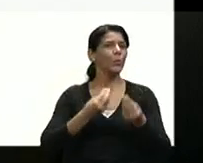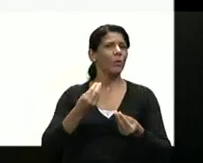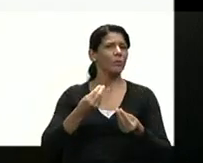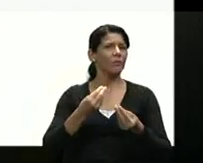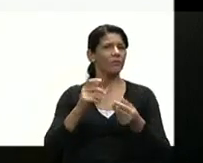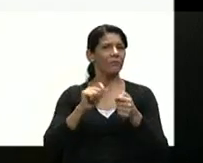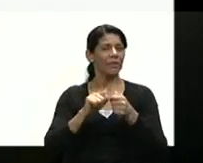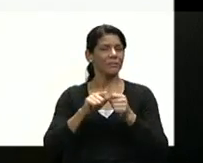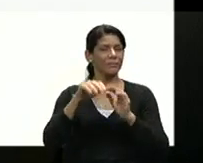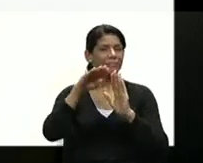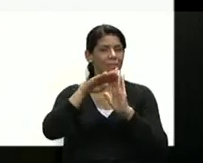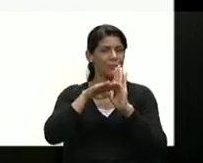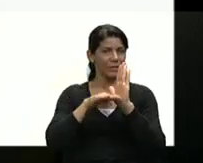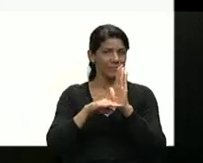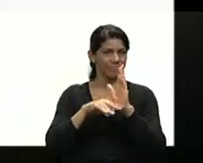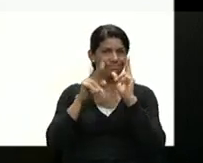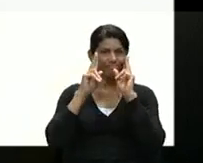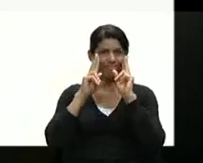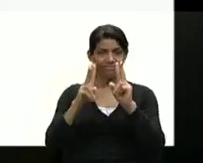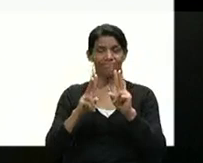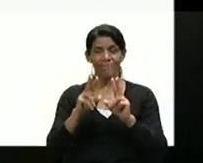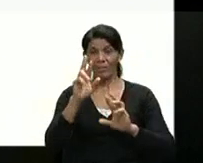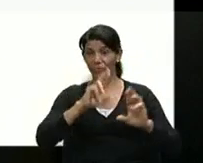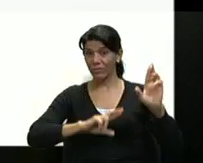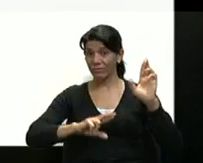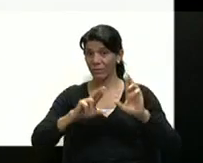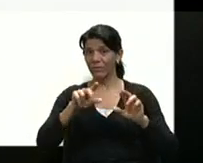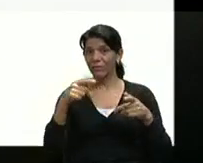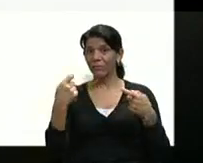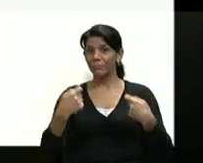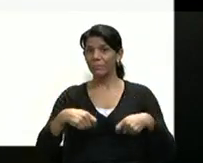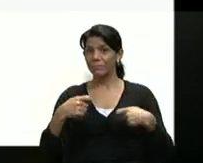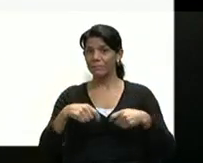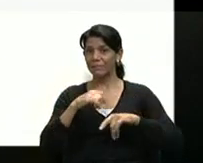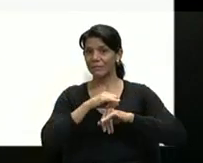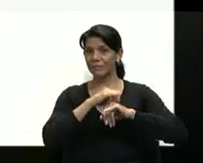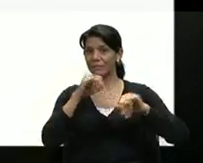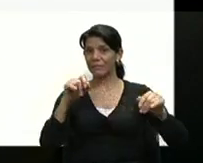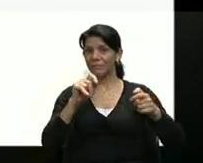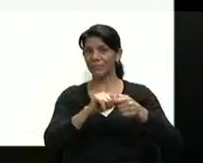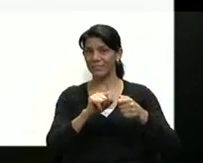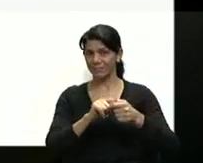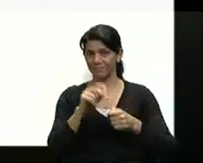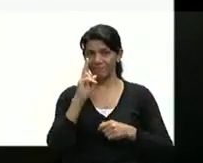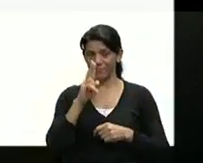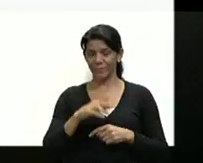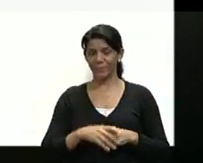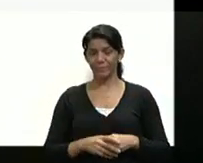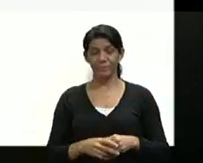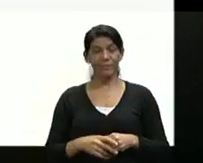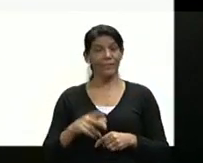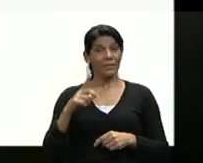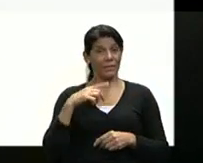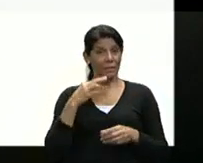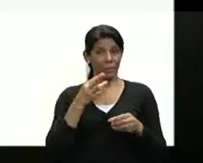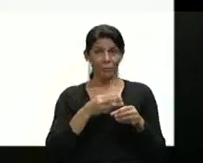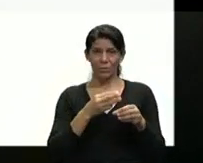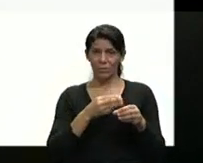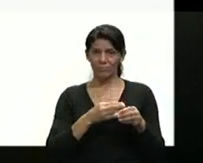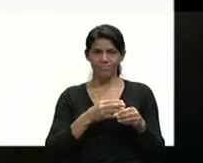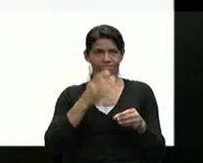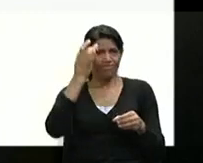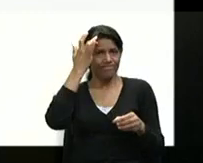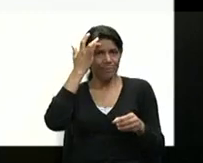Né? E aí, vamos então verificar aqui o que a gente tem de informação. Então, nós temos um município, não sabemos o tamanho